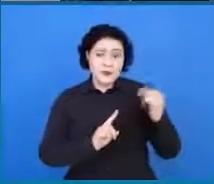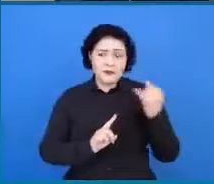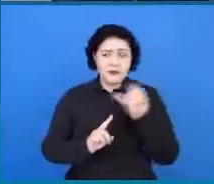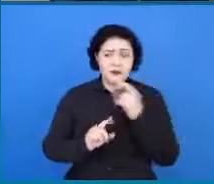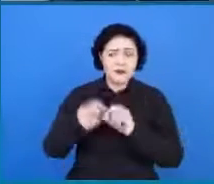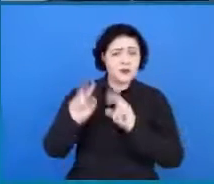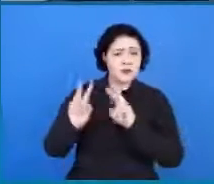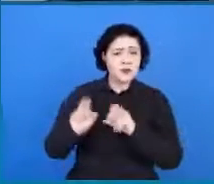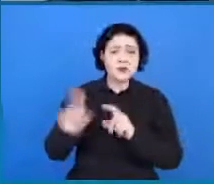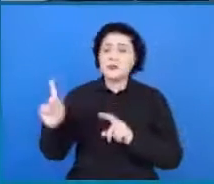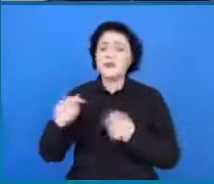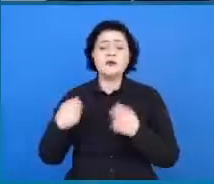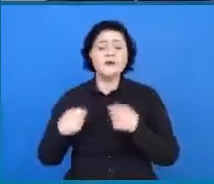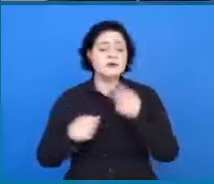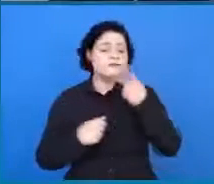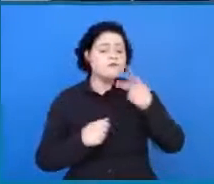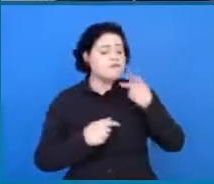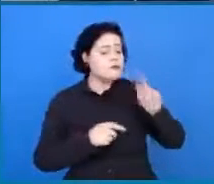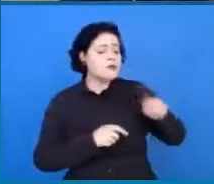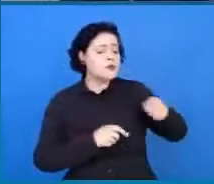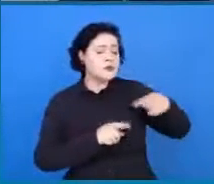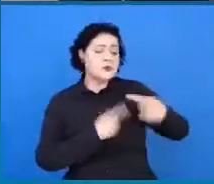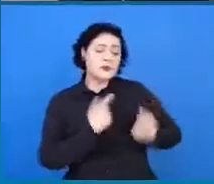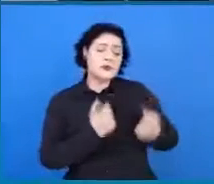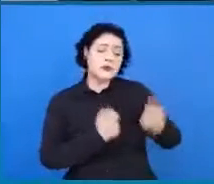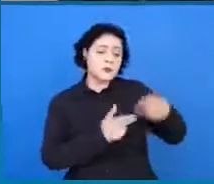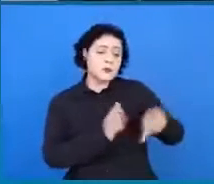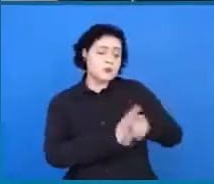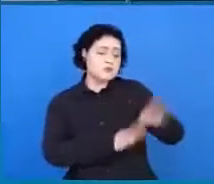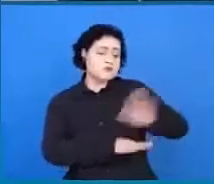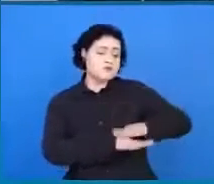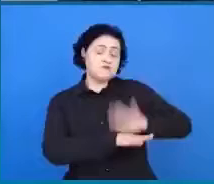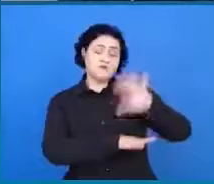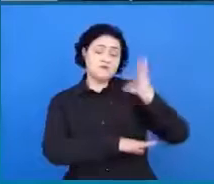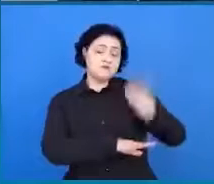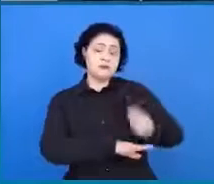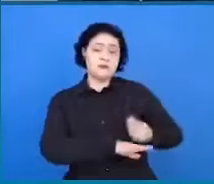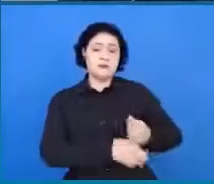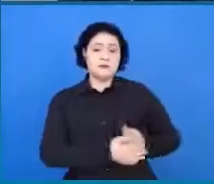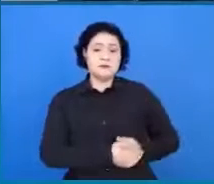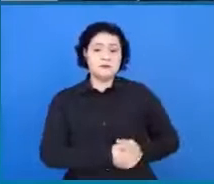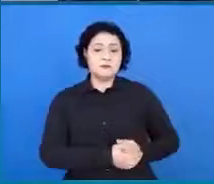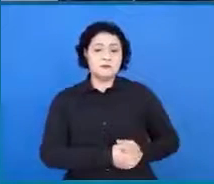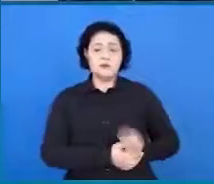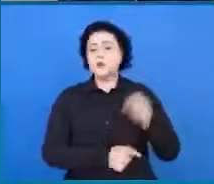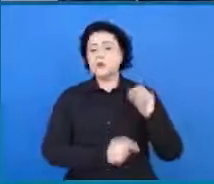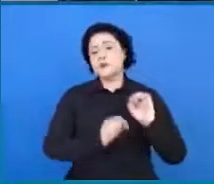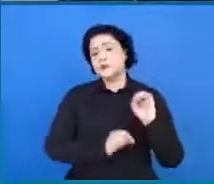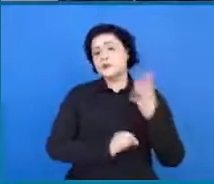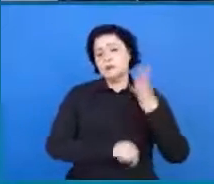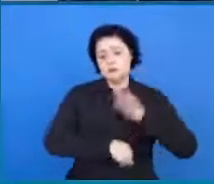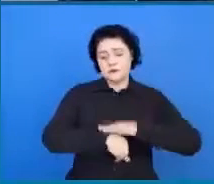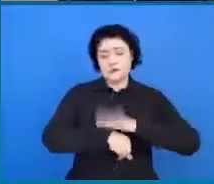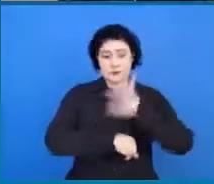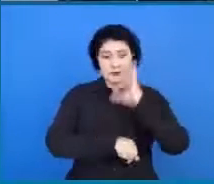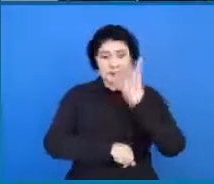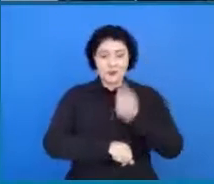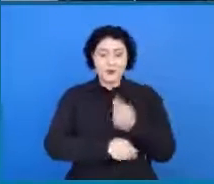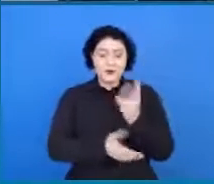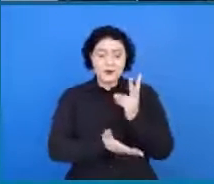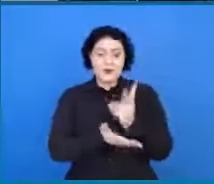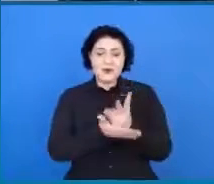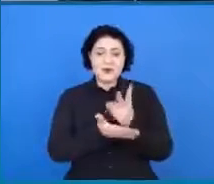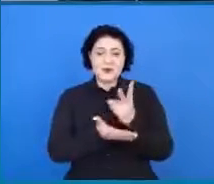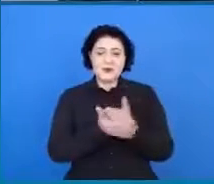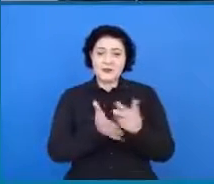falou que o assunto não ela precisa falar algo sobre o Momento Espírita e foram esses casos do Momento Espírita sempre